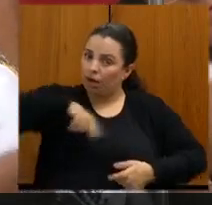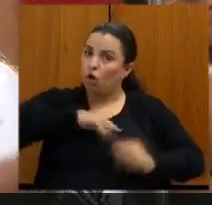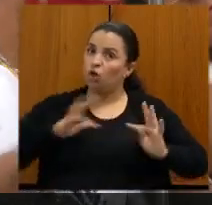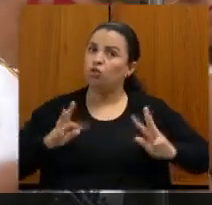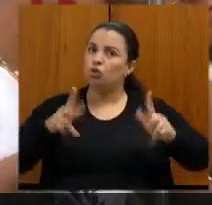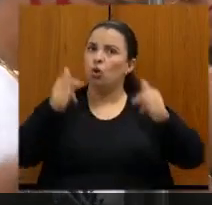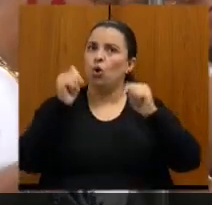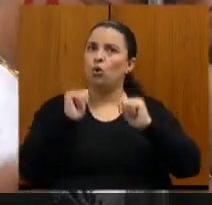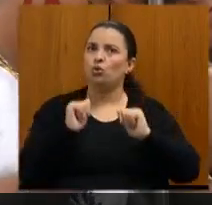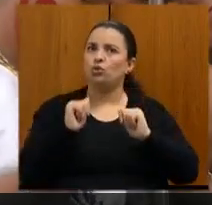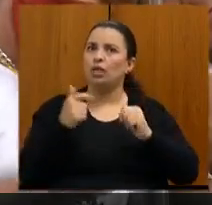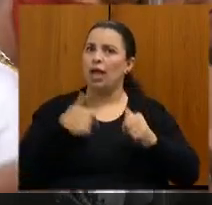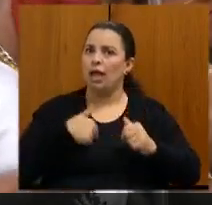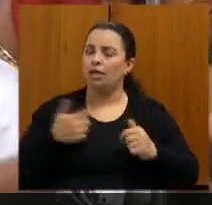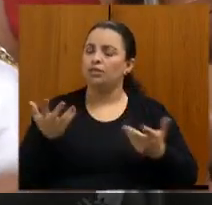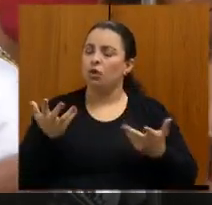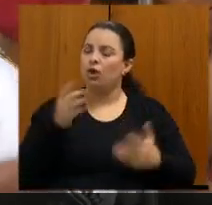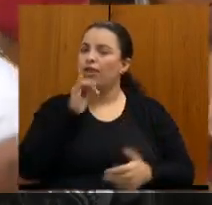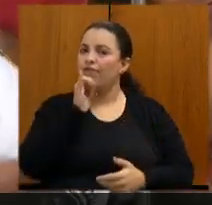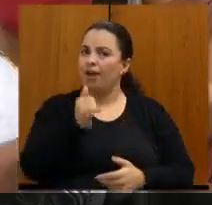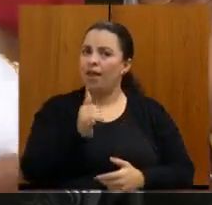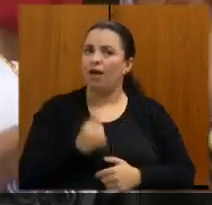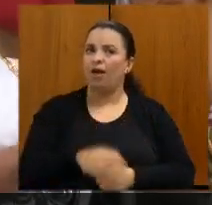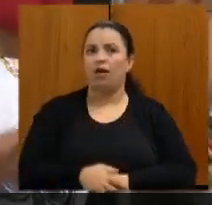isso que eu tenho de falar ó